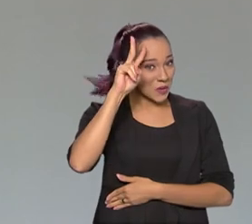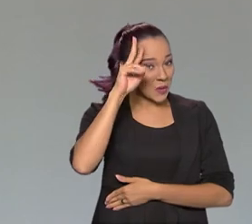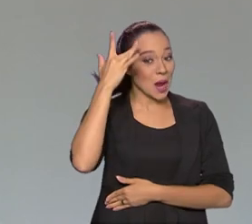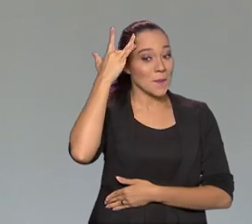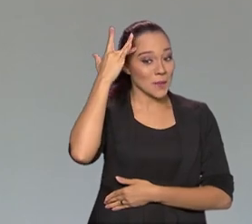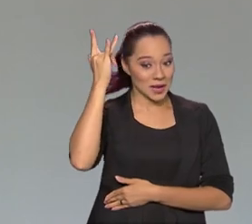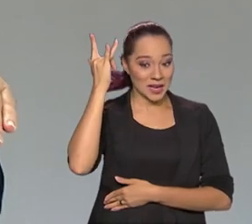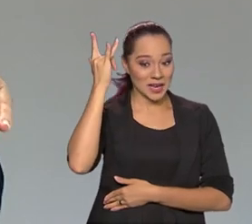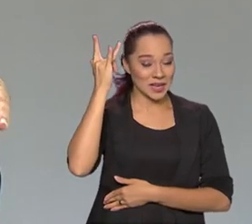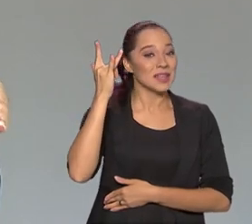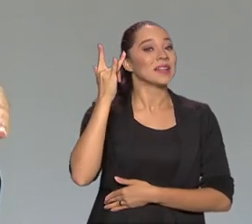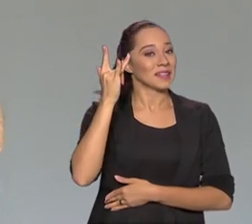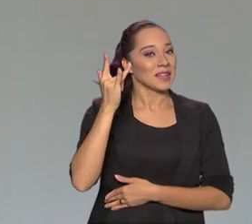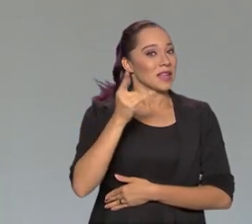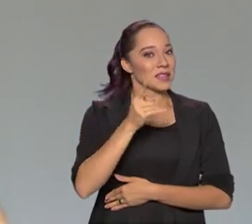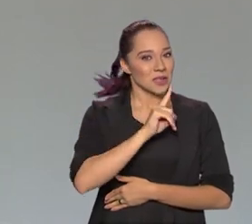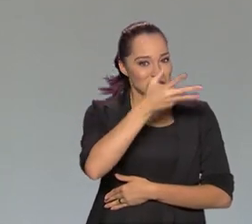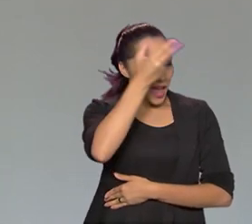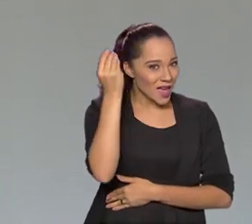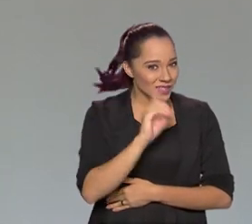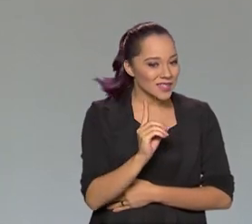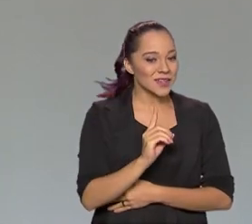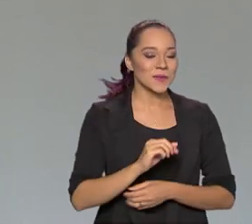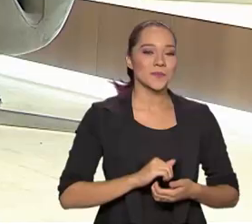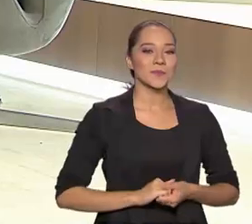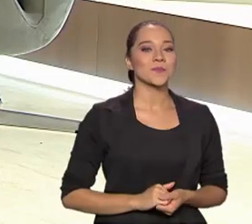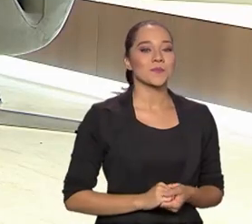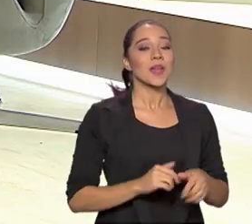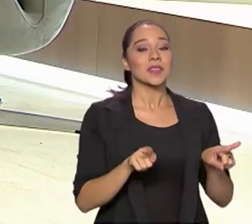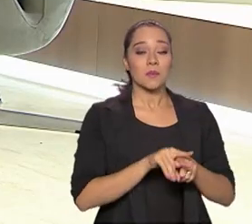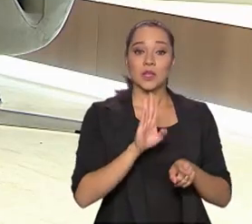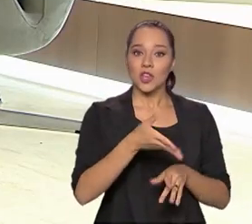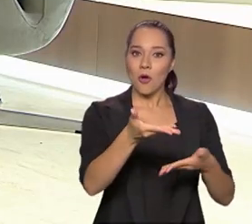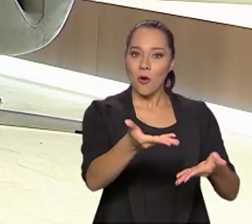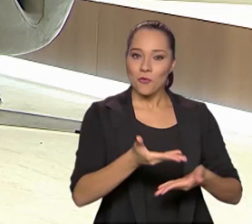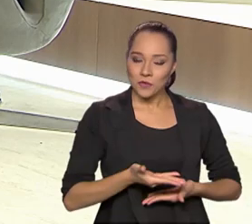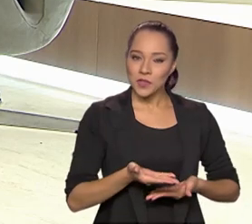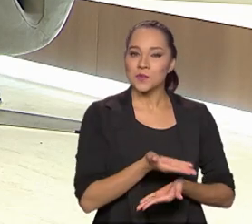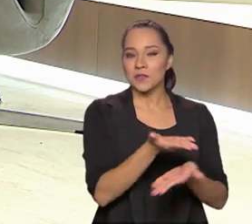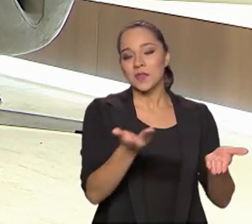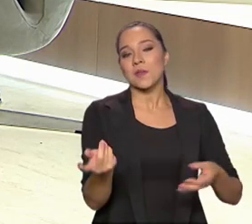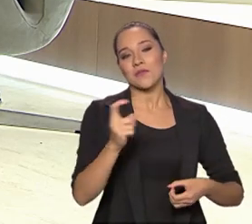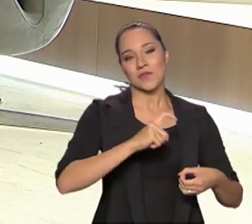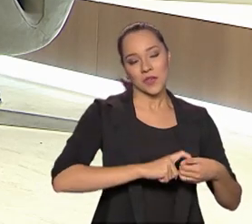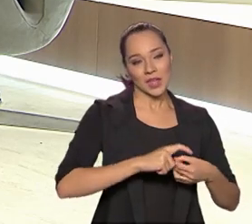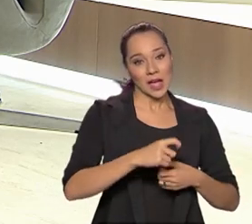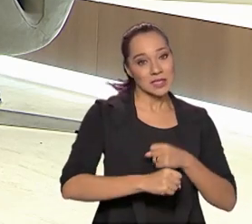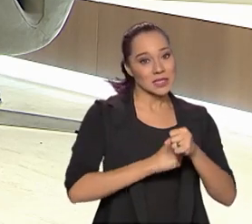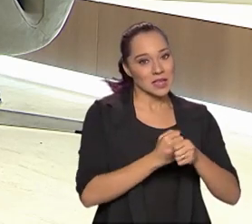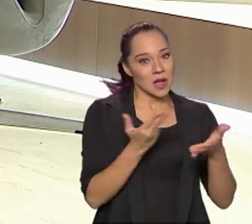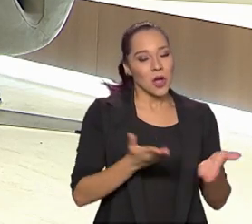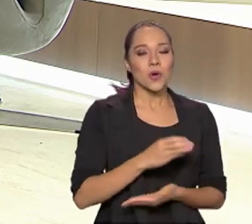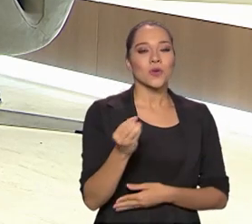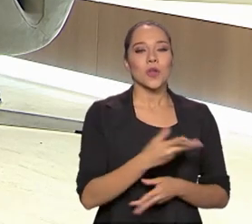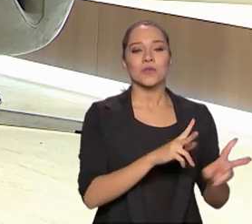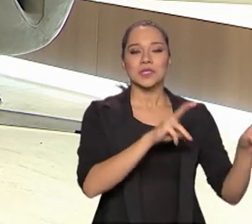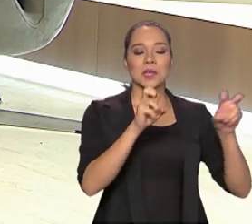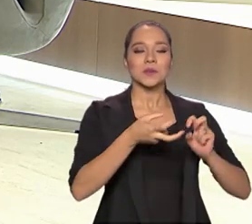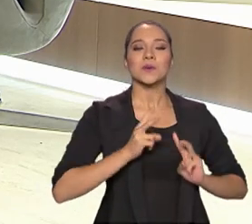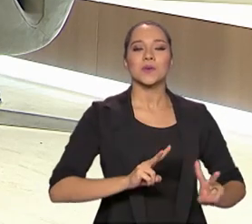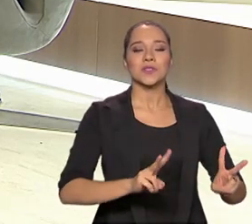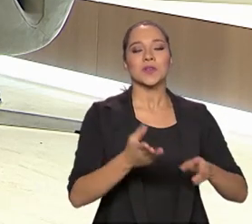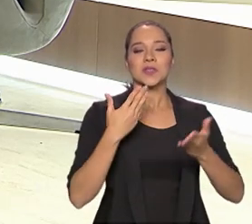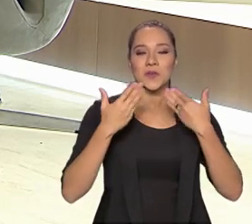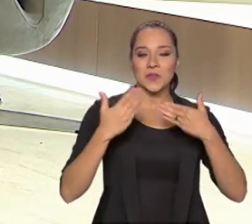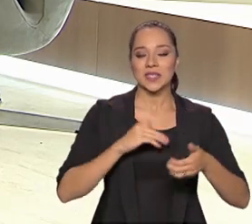Amanhã. Não deixar de entregar. E eu já deixo um convite aqui para o senhor para voltar esse ano com novos temas para a gente continuar